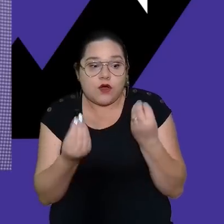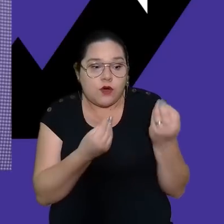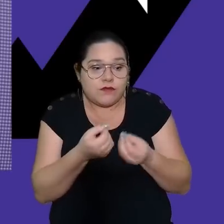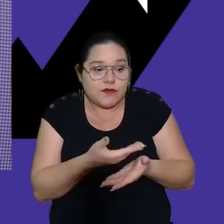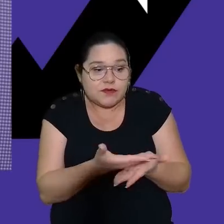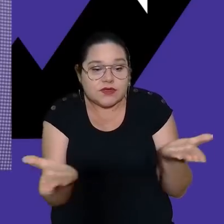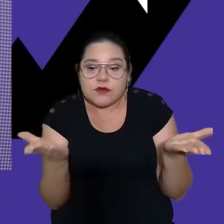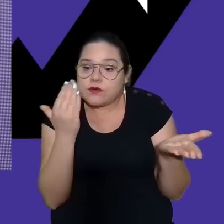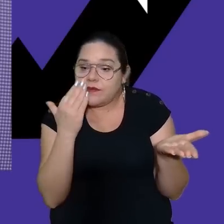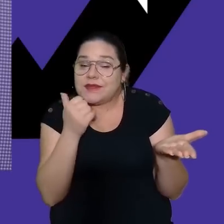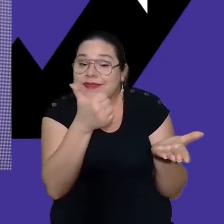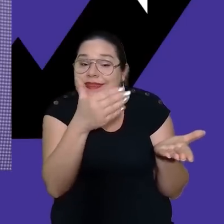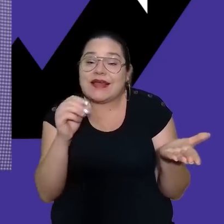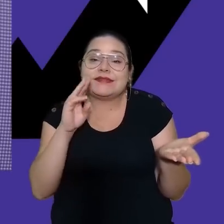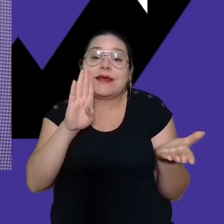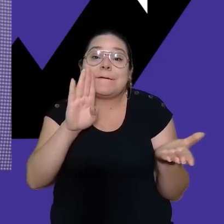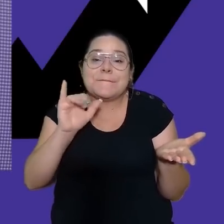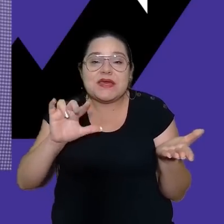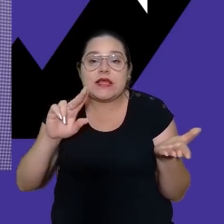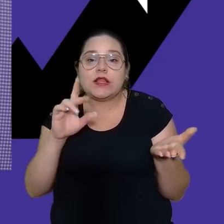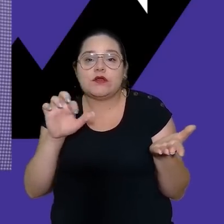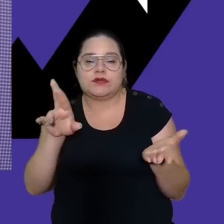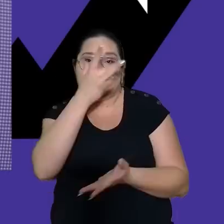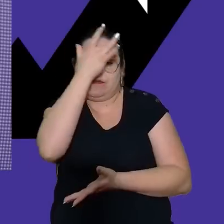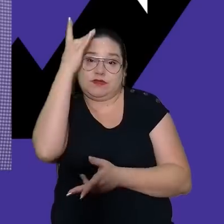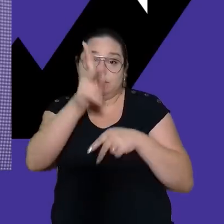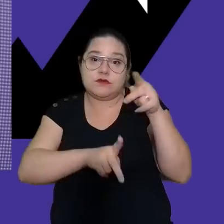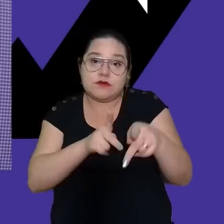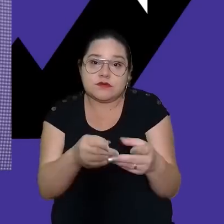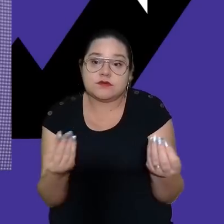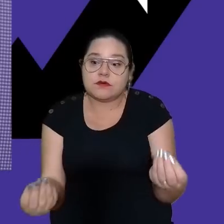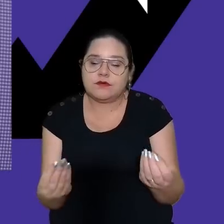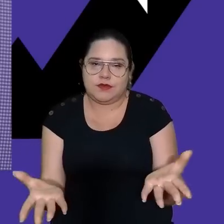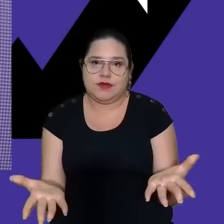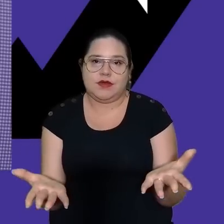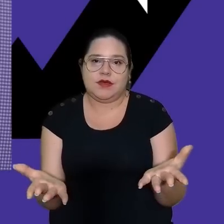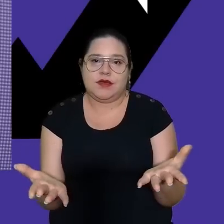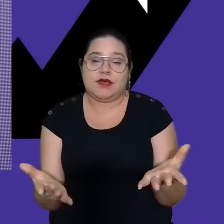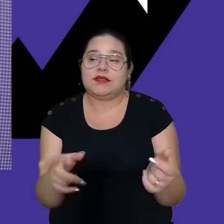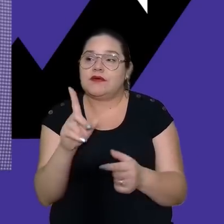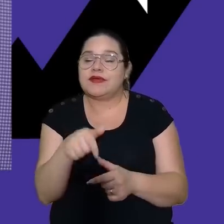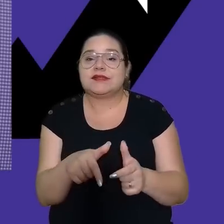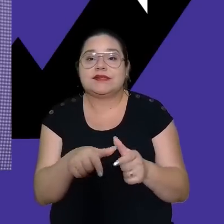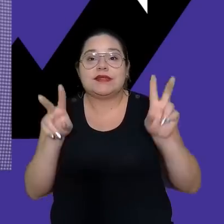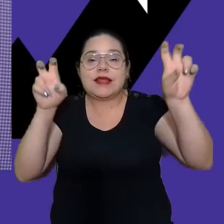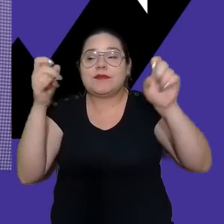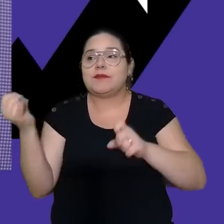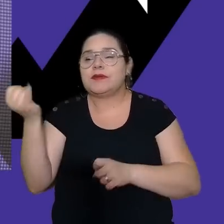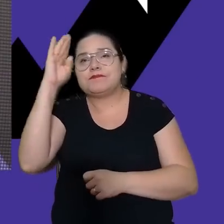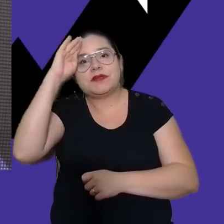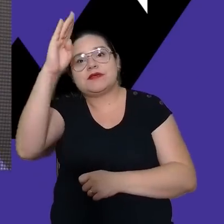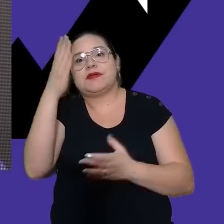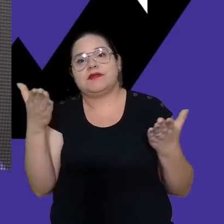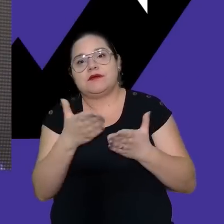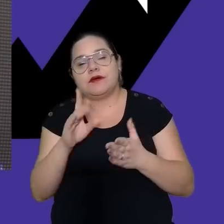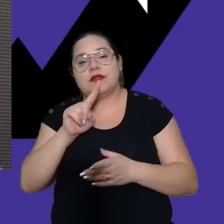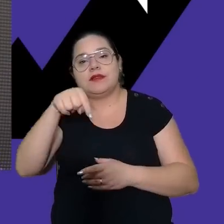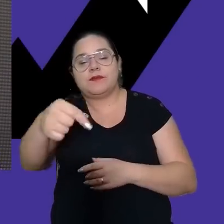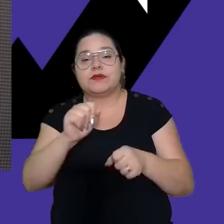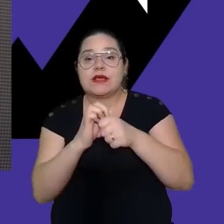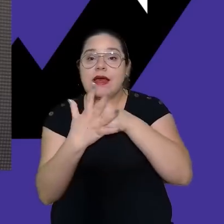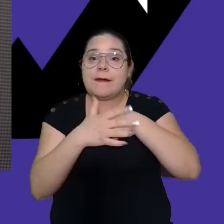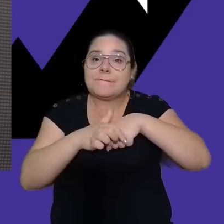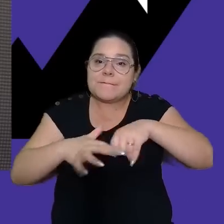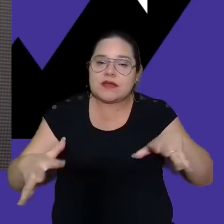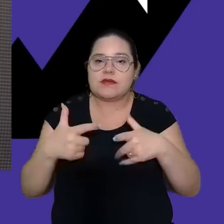pessoas, né? Porque eu acho que essa questão hoje está mais presente do que nunca, depois de pandemia, de guerra, etc. Então, é um momento